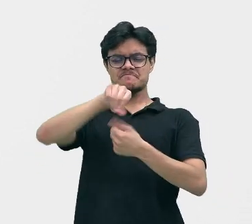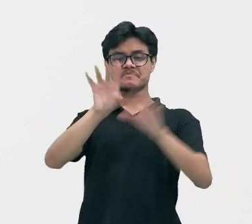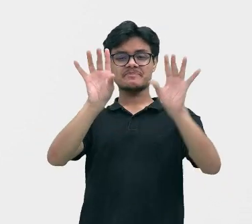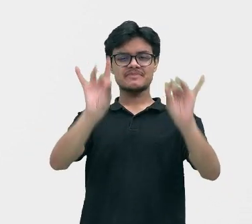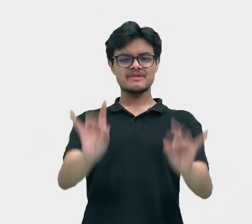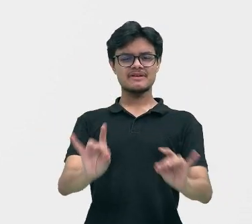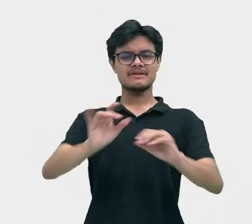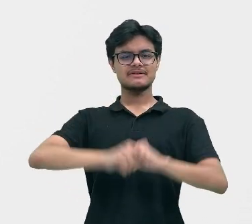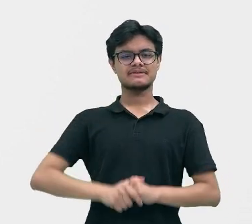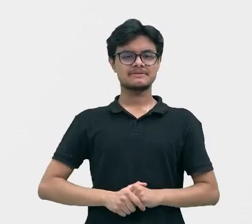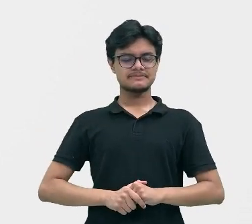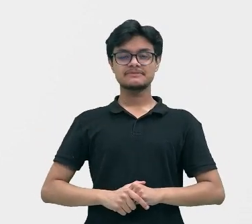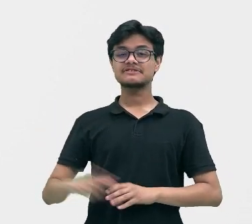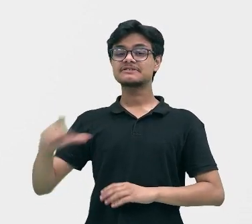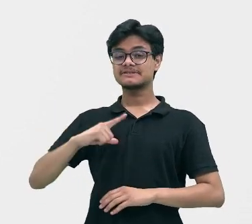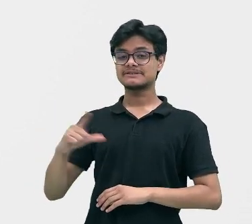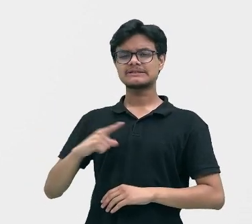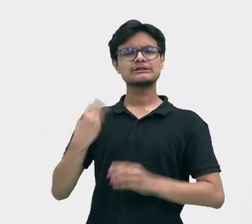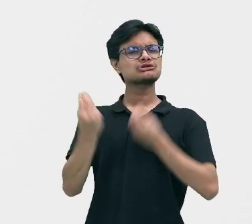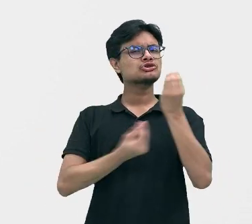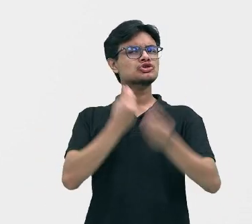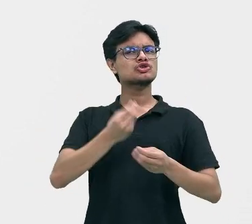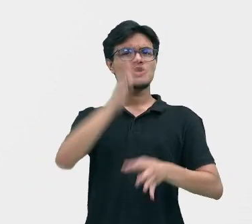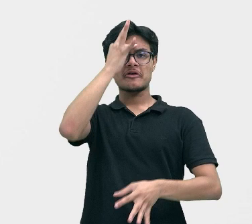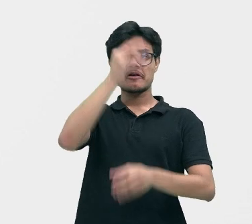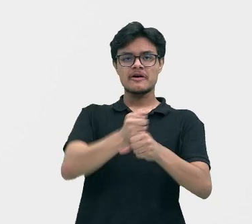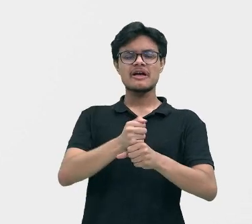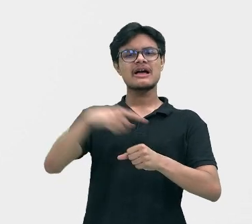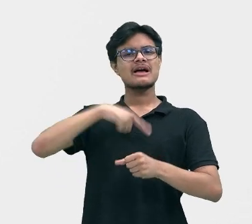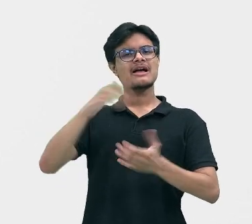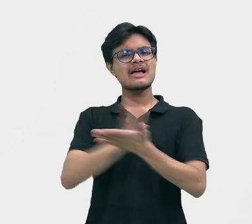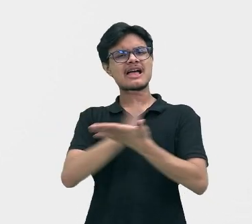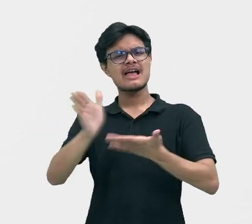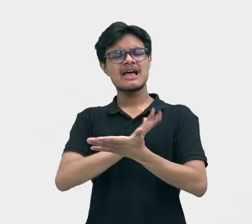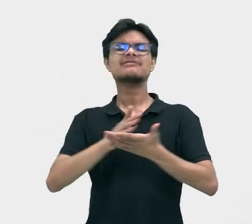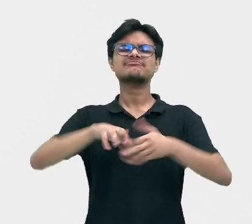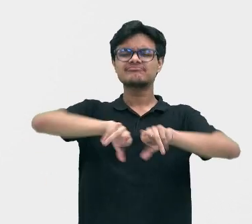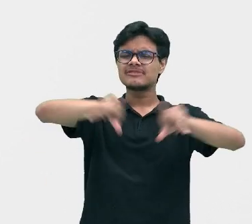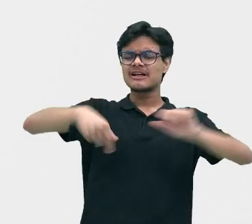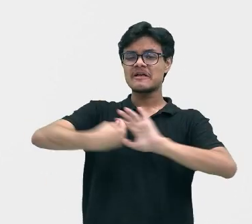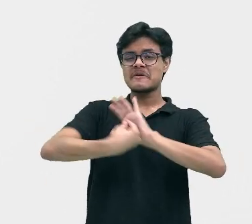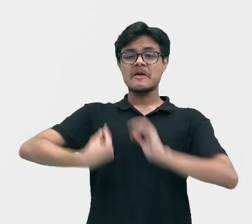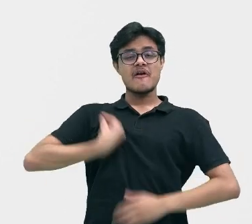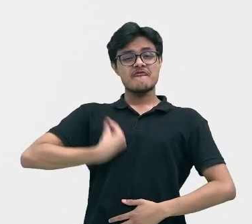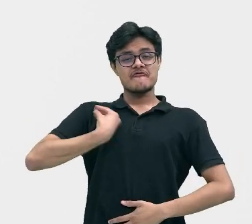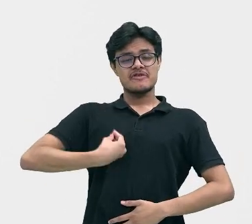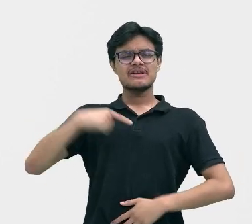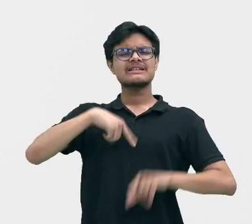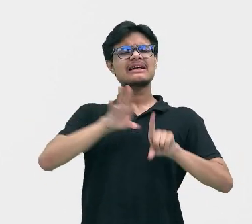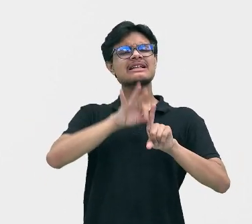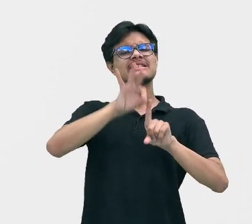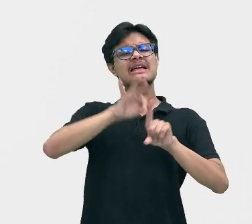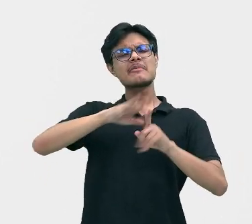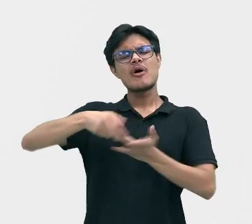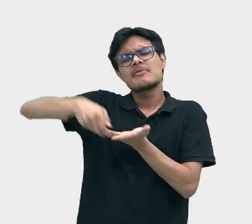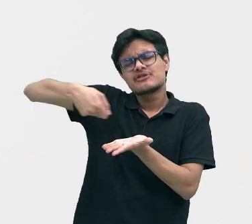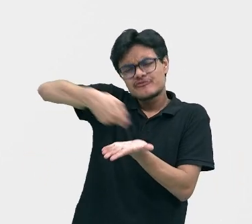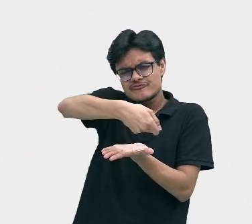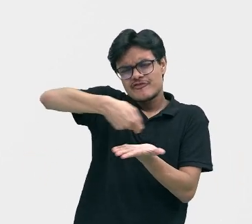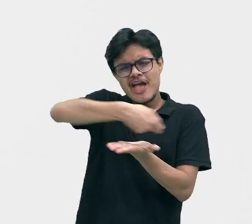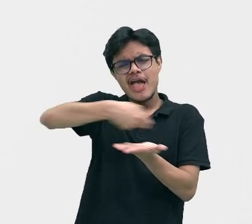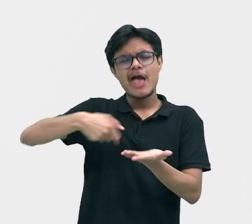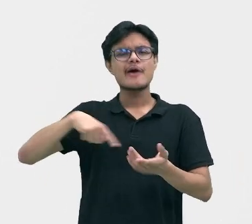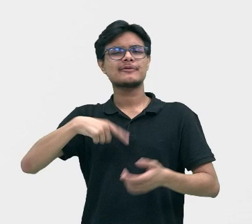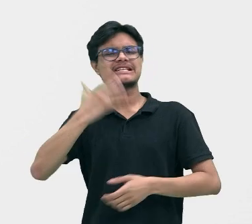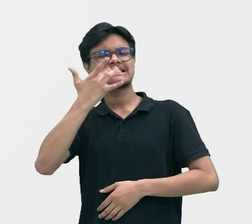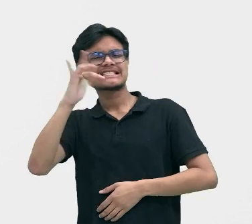detalhamento, termodinâmica aplicada em aparelhos e eletrodomésticos no cotidiano. Termômetro, ferro de passar, roupa, garrafa